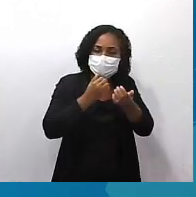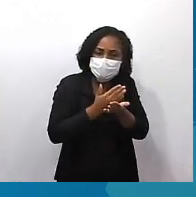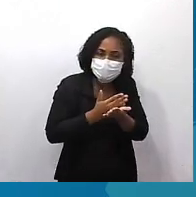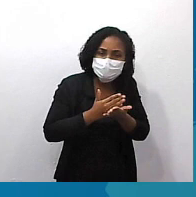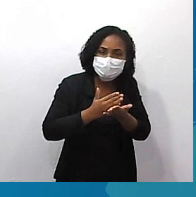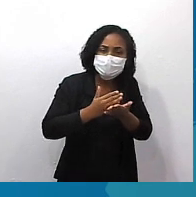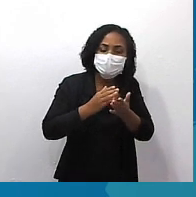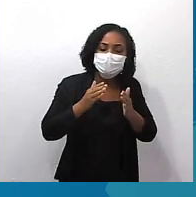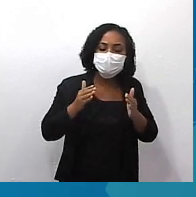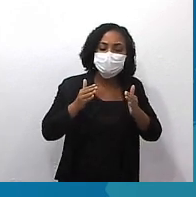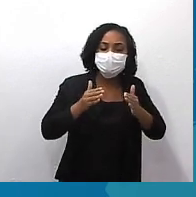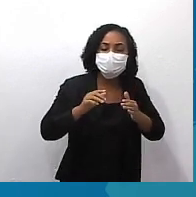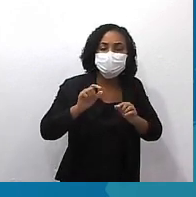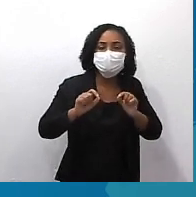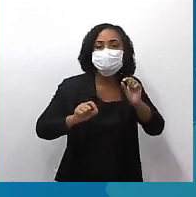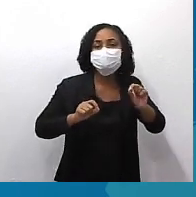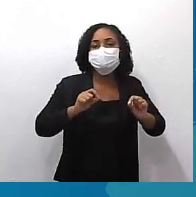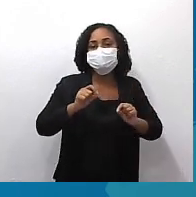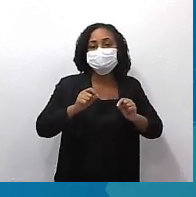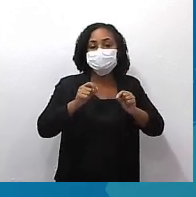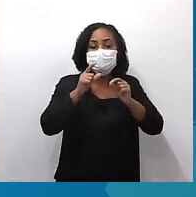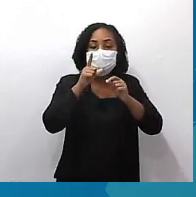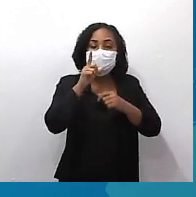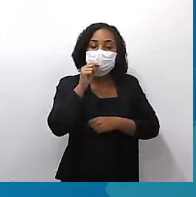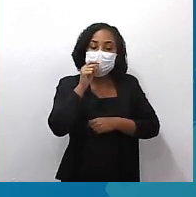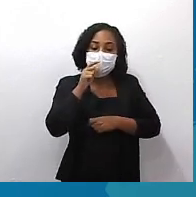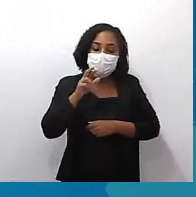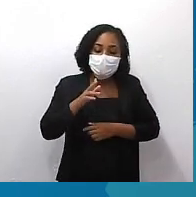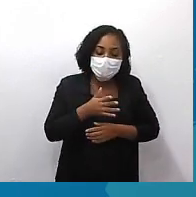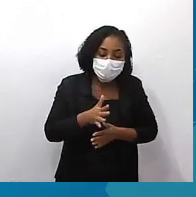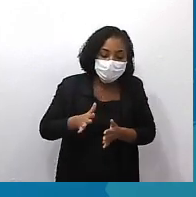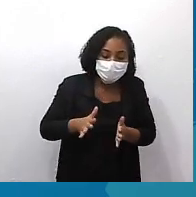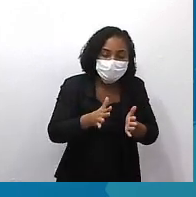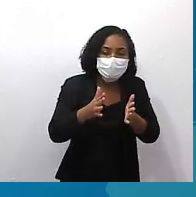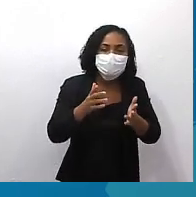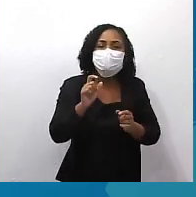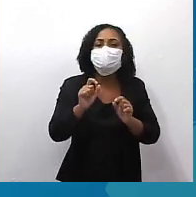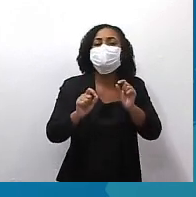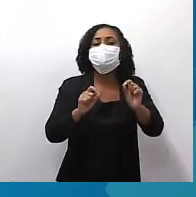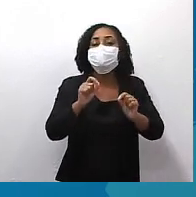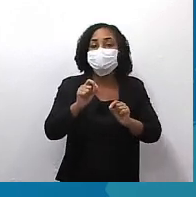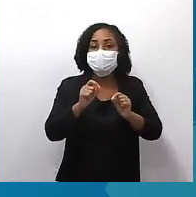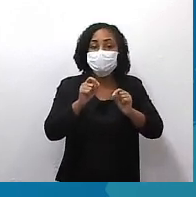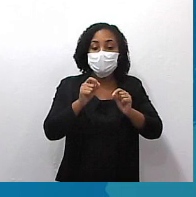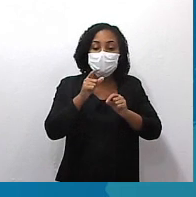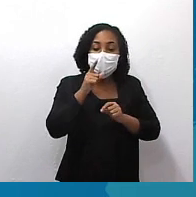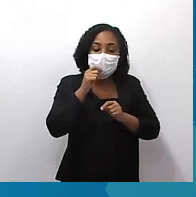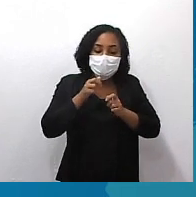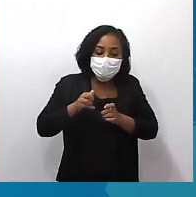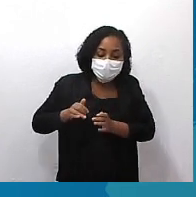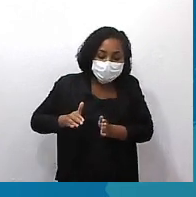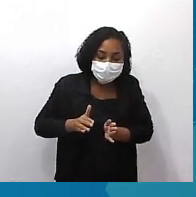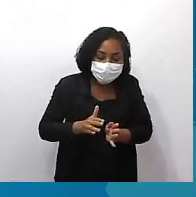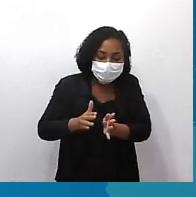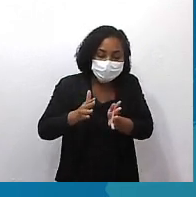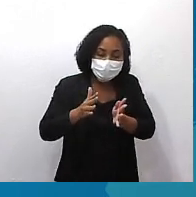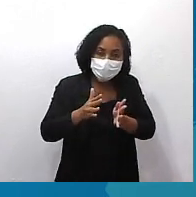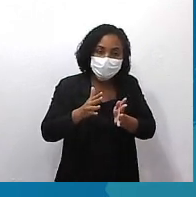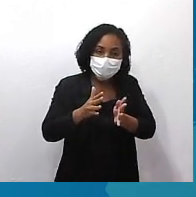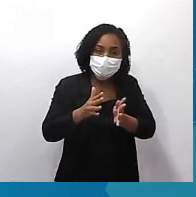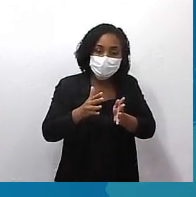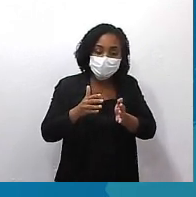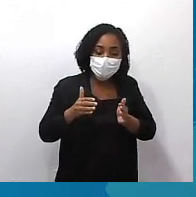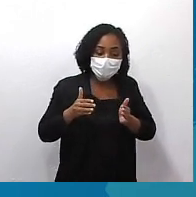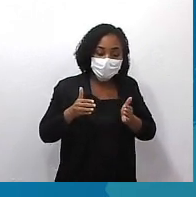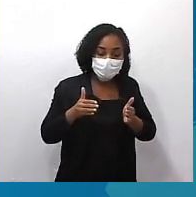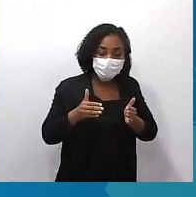falar especificamente hoje dos rios, O que são rios? São as correntes de águas, continentais, tá?